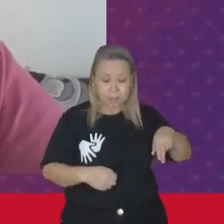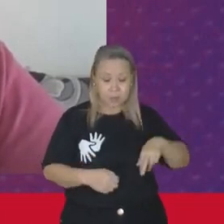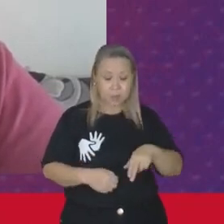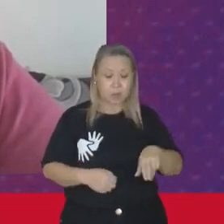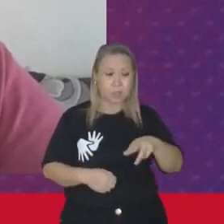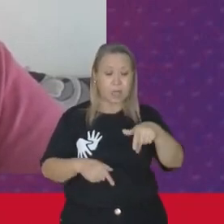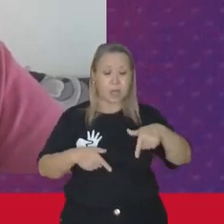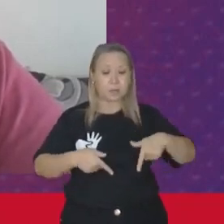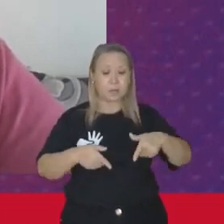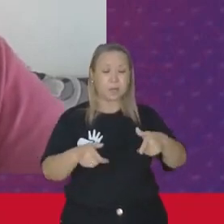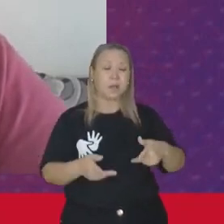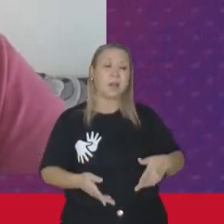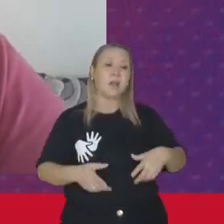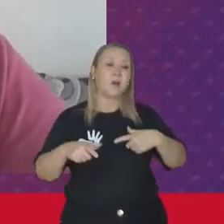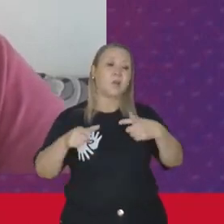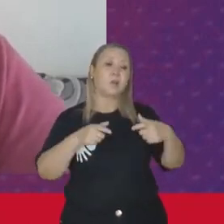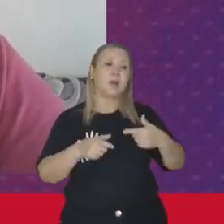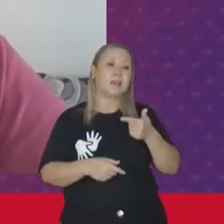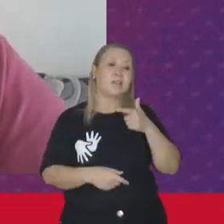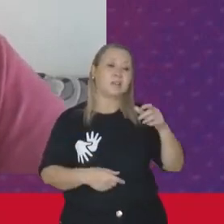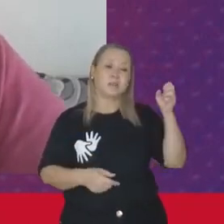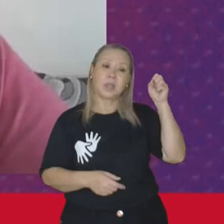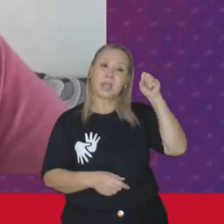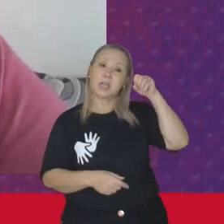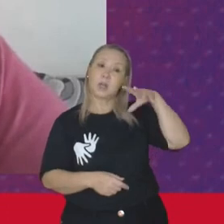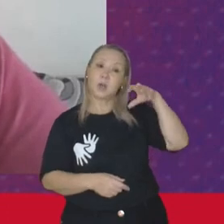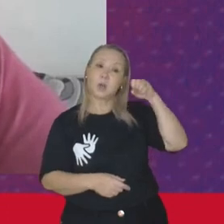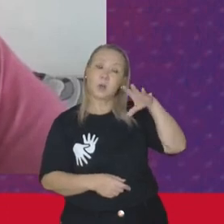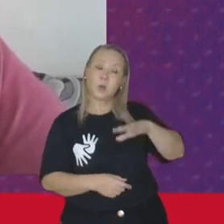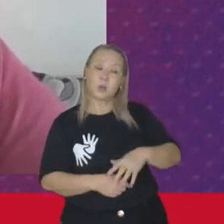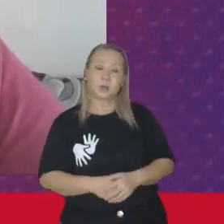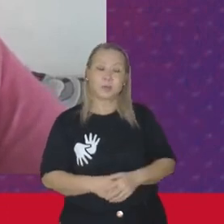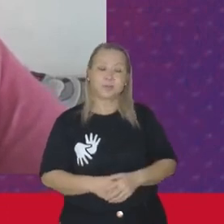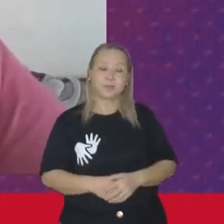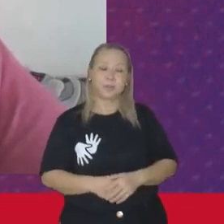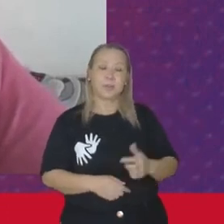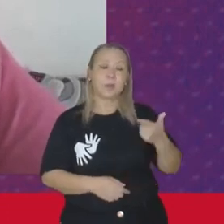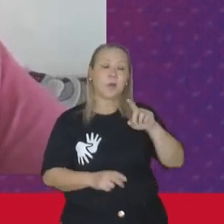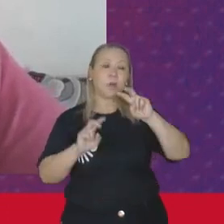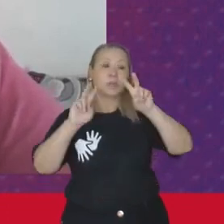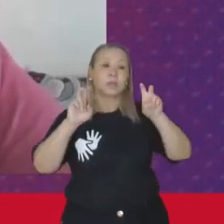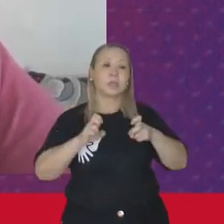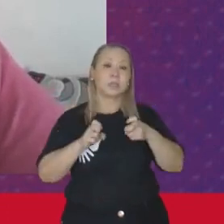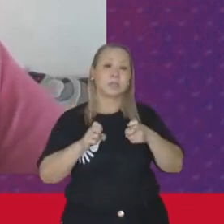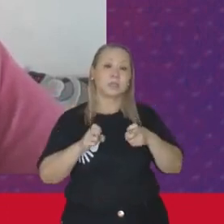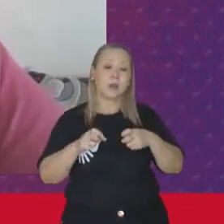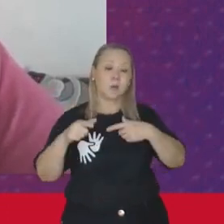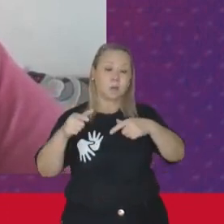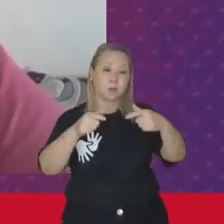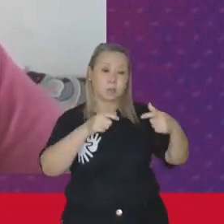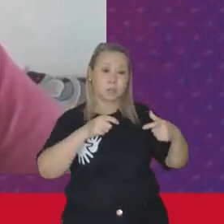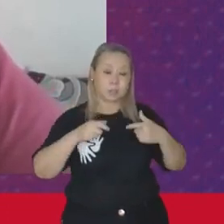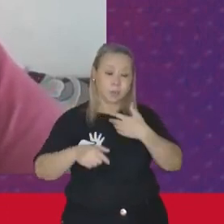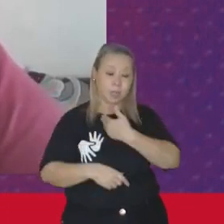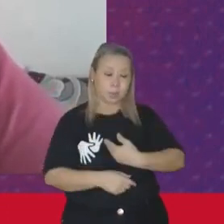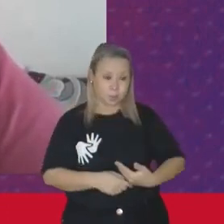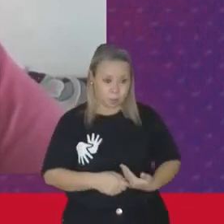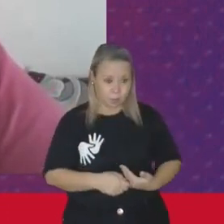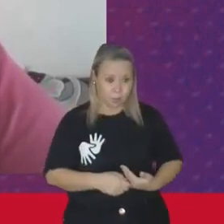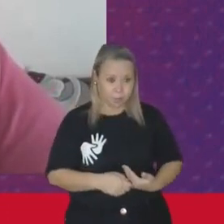pouco iluminados e seguros. Uma outra dimensão, a questão dos espaços públicos,